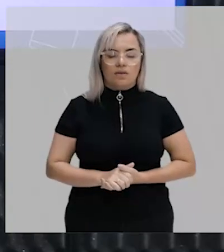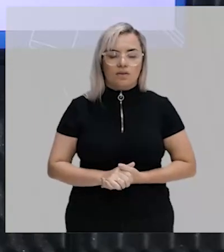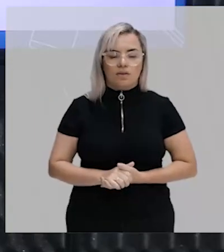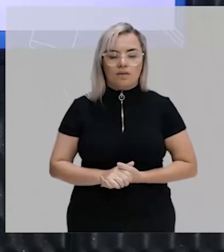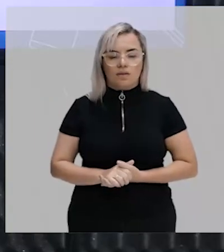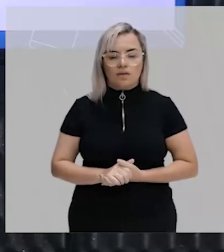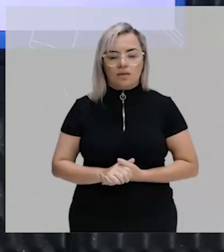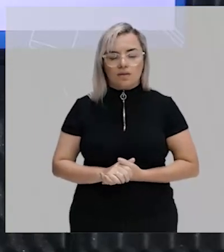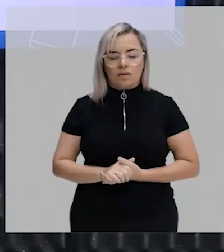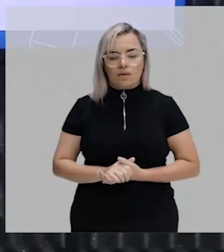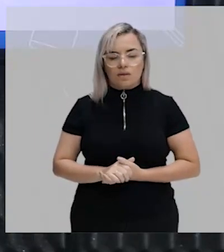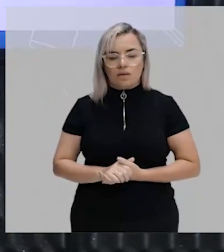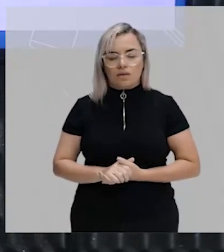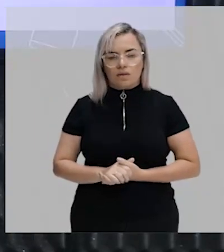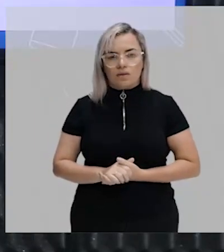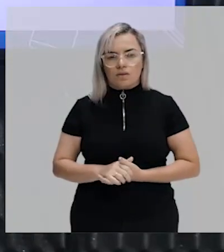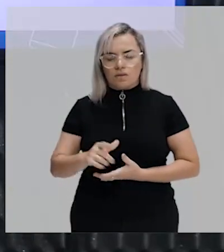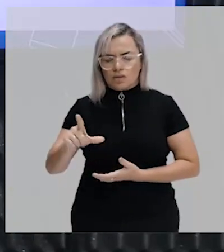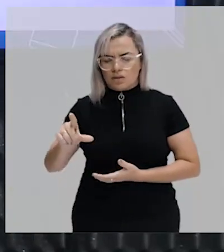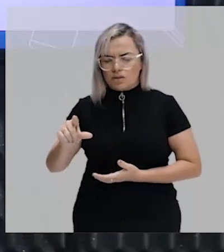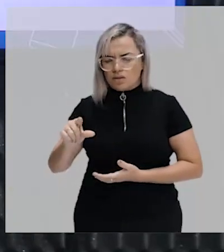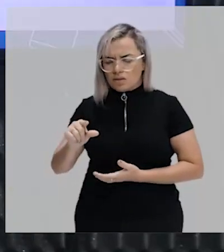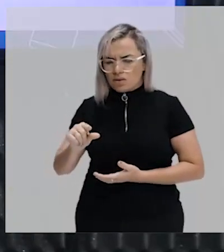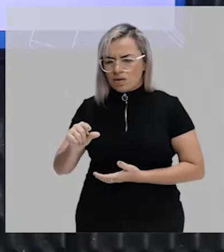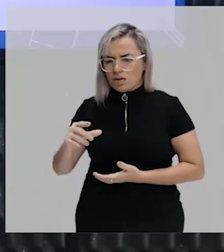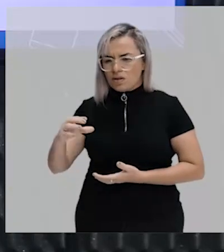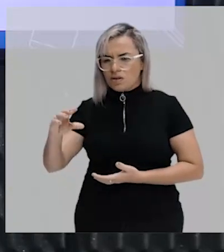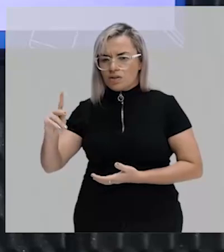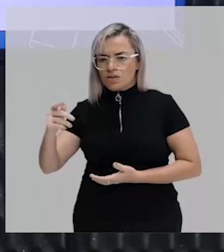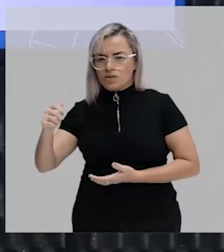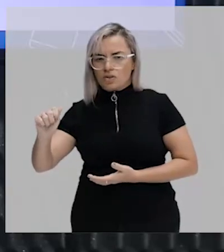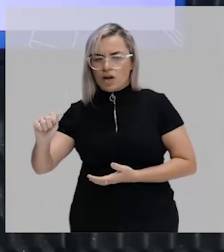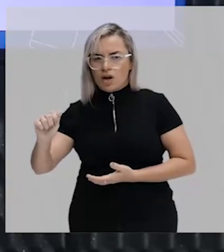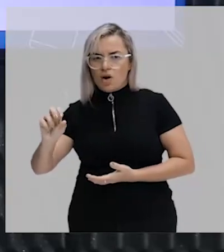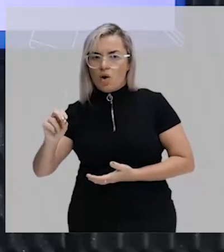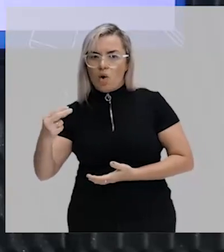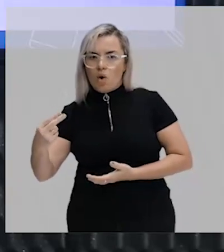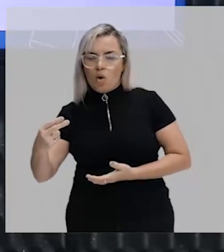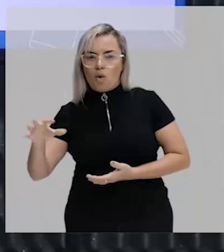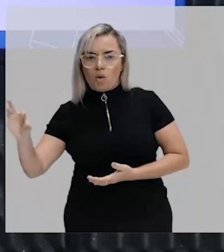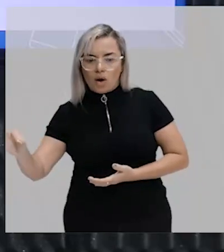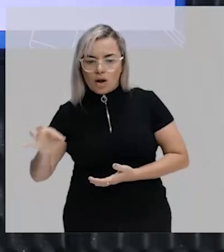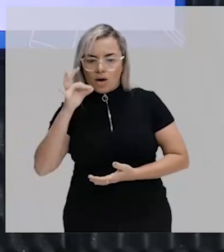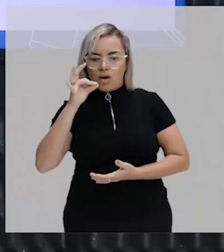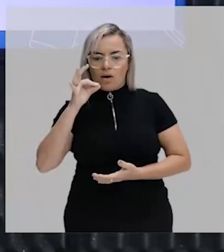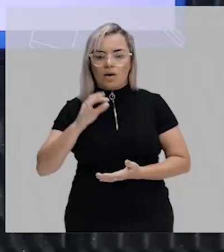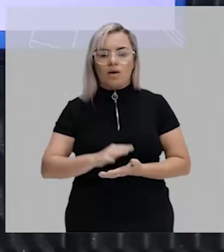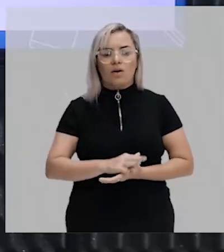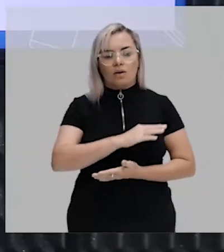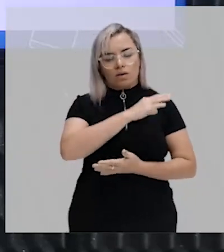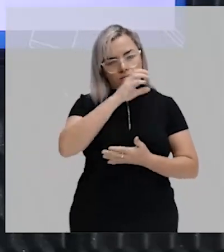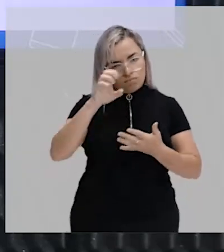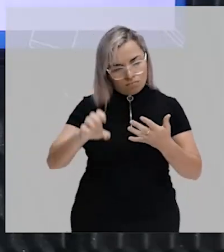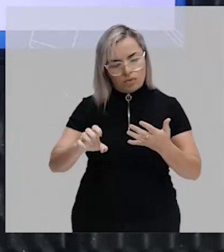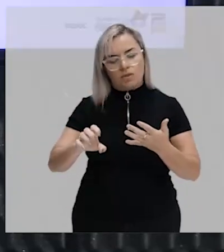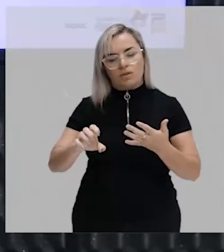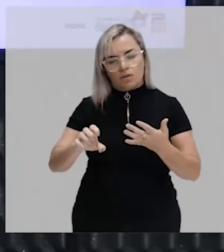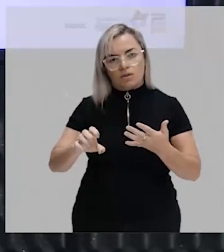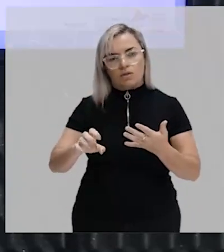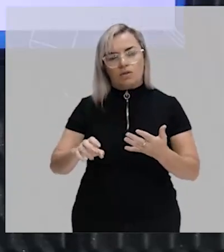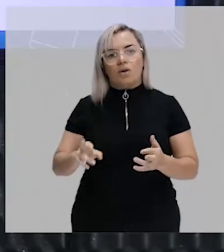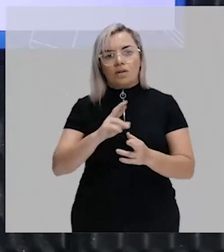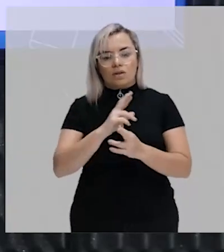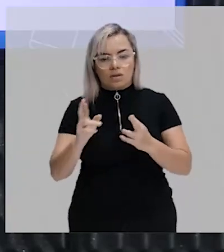você prefere chá ou café? Há uma disfunção, certo? Então, eu